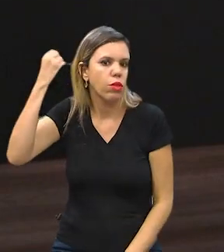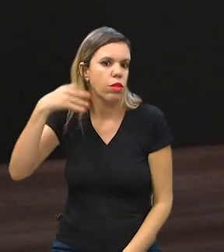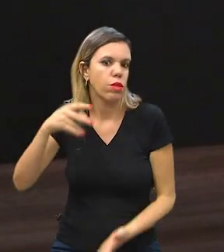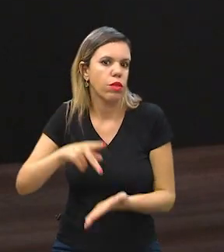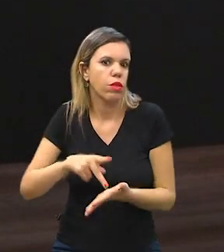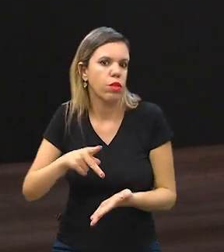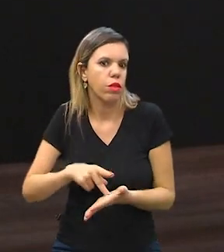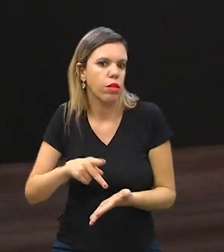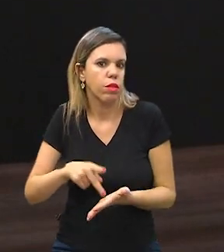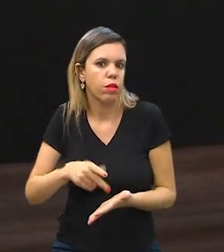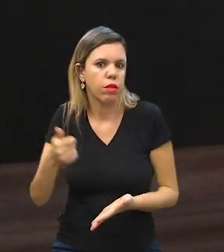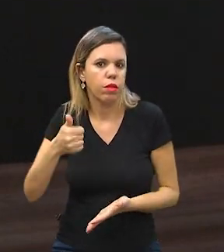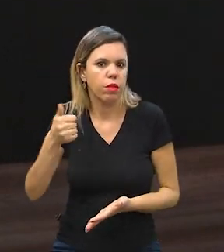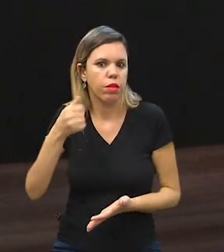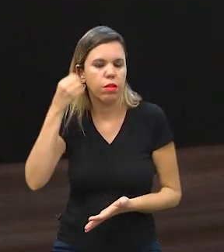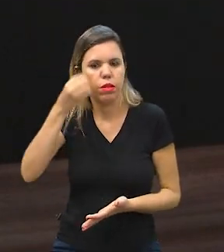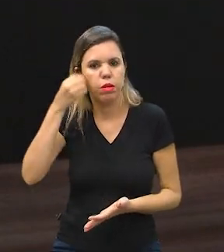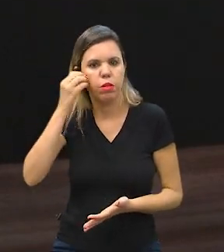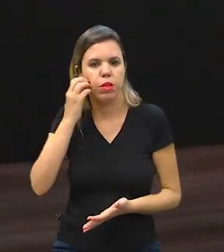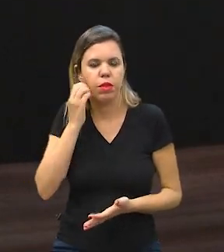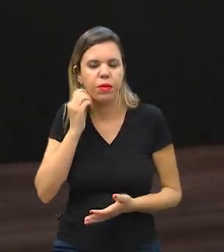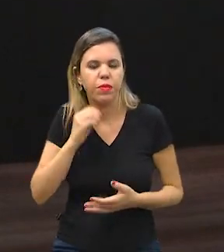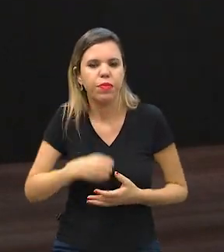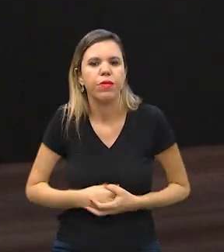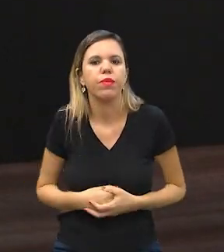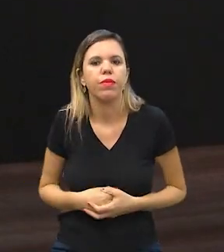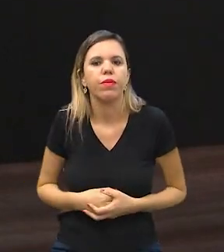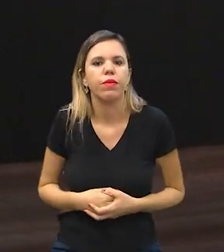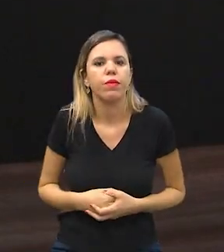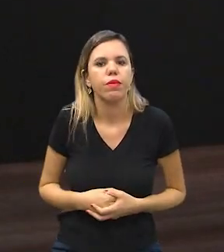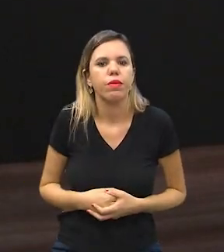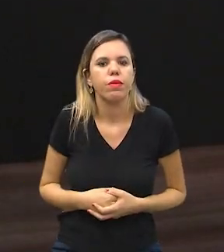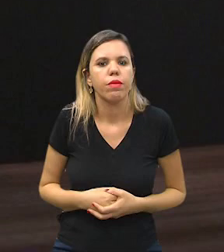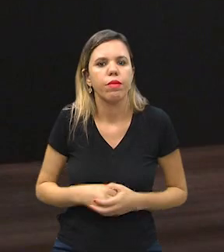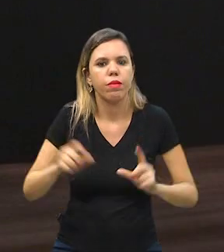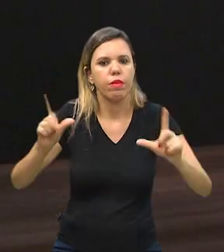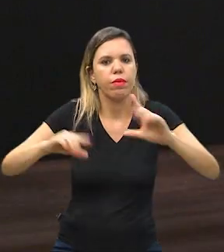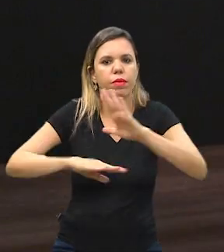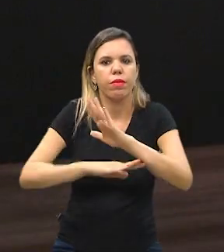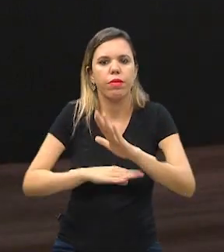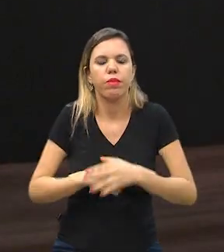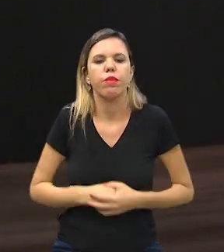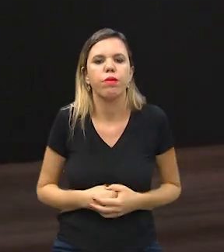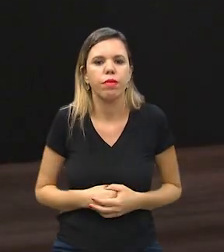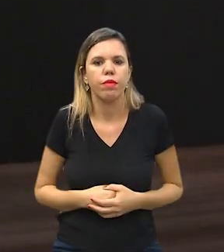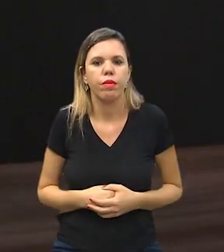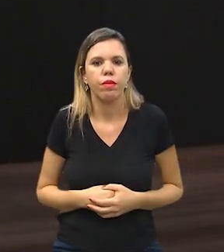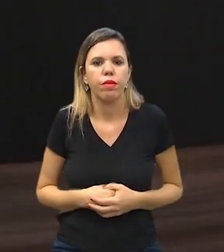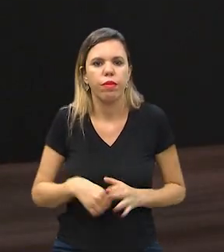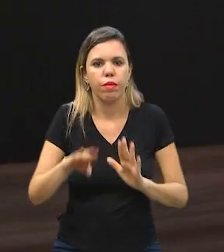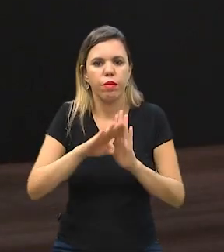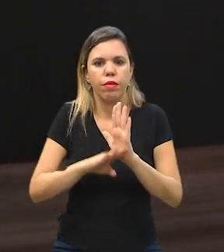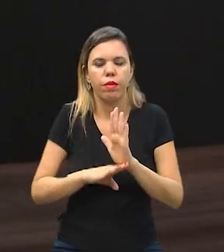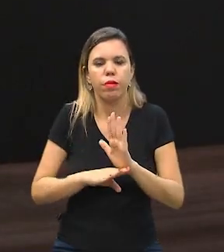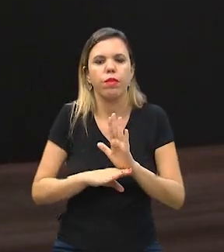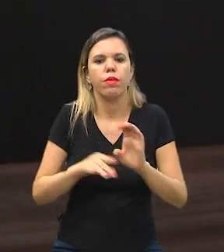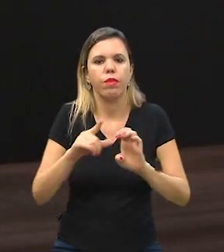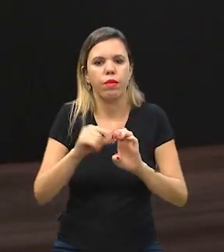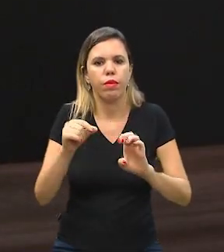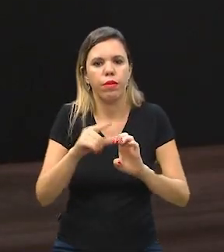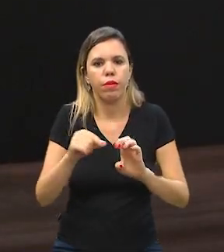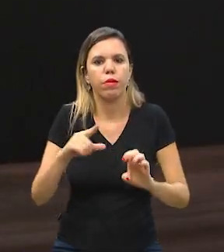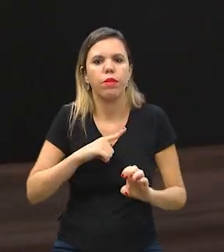que na verdade é minha primeira experiência, né, dessa forma, a TV Câmara, que inclusive o nosso programa o Ser